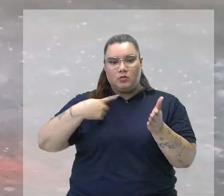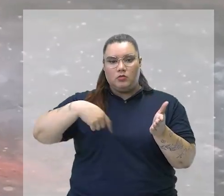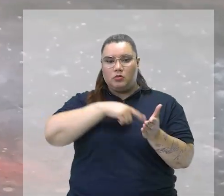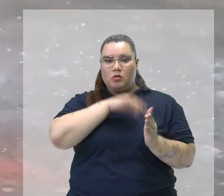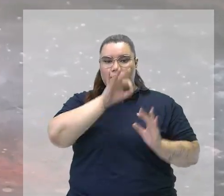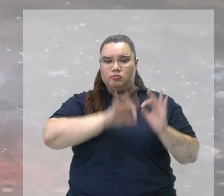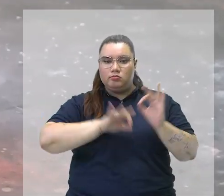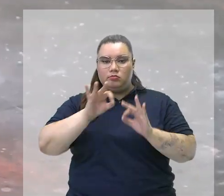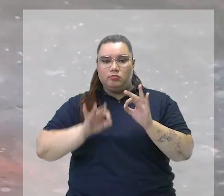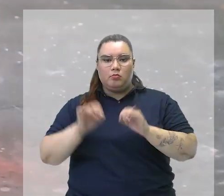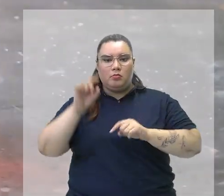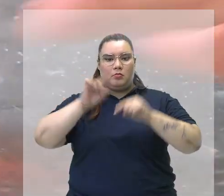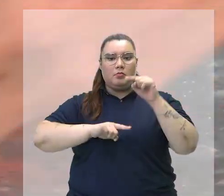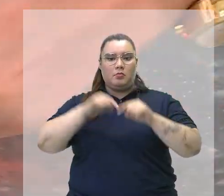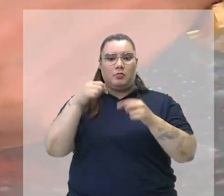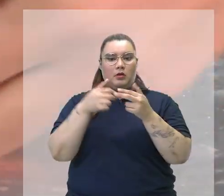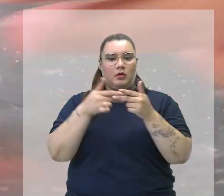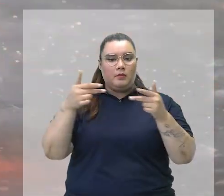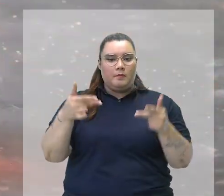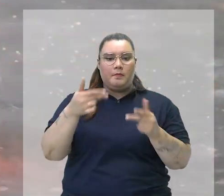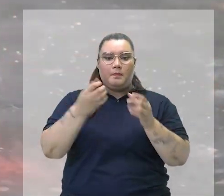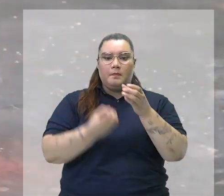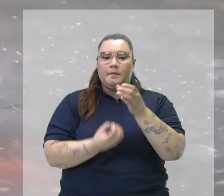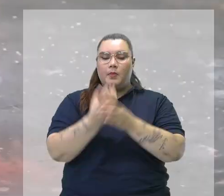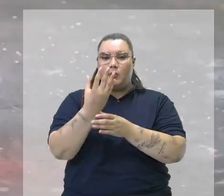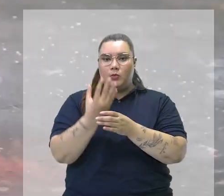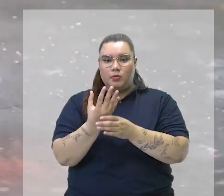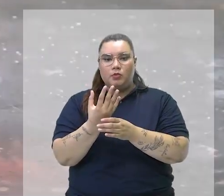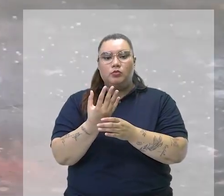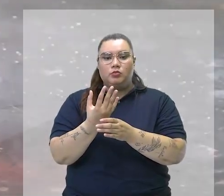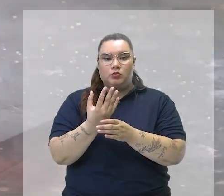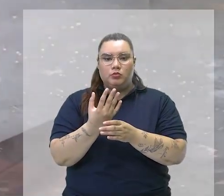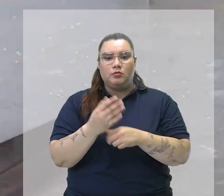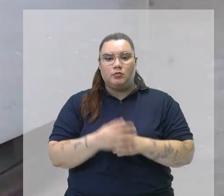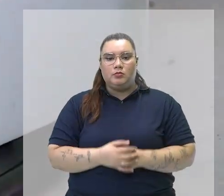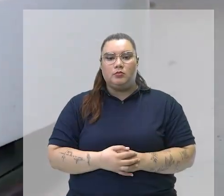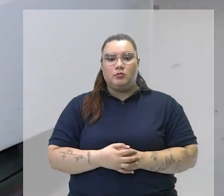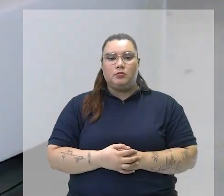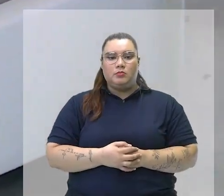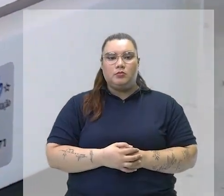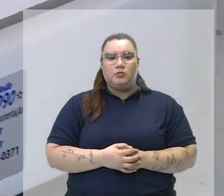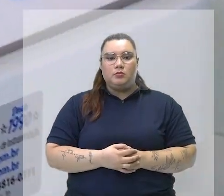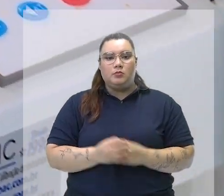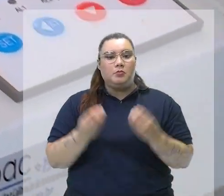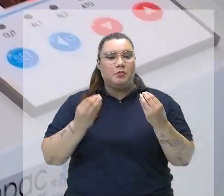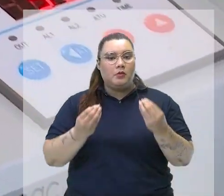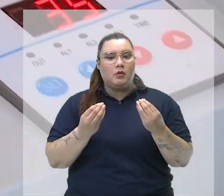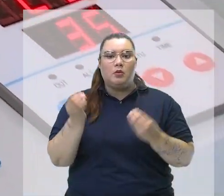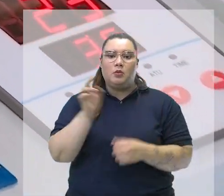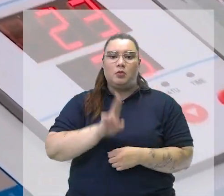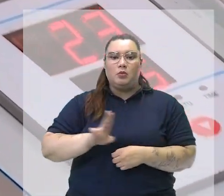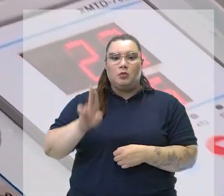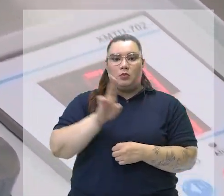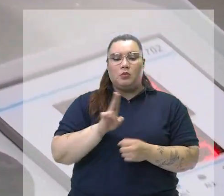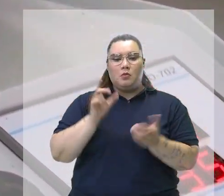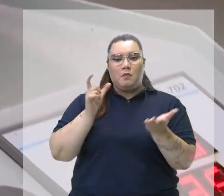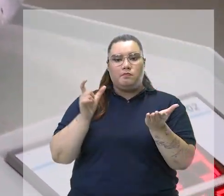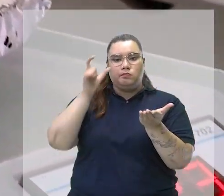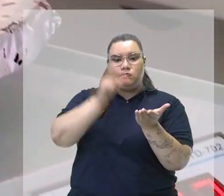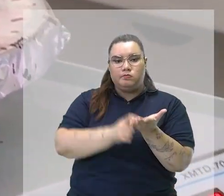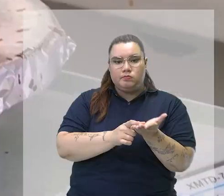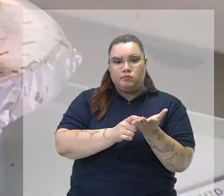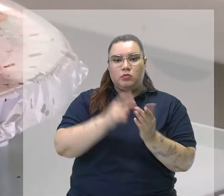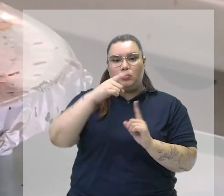gente desenvolve os materiais, né, a gente produz os materiais para o uso em baterias